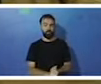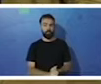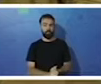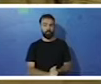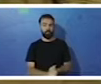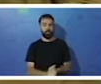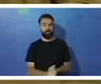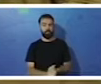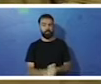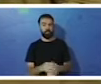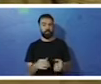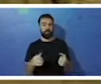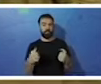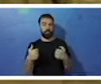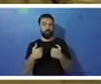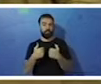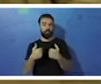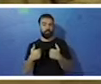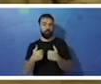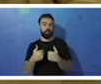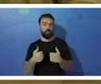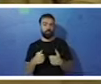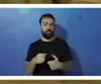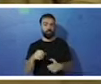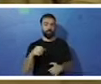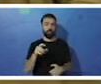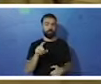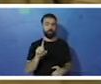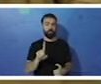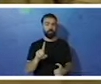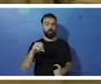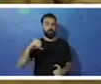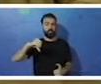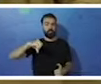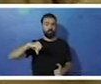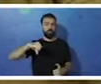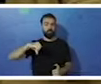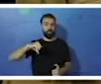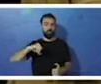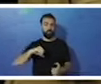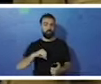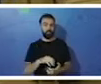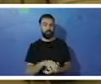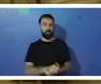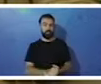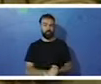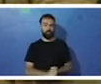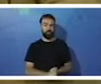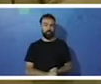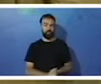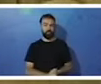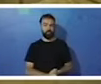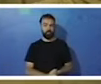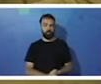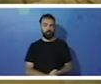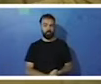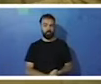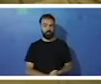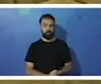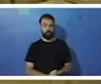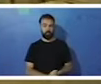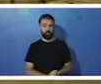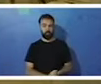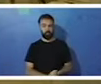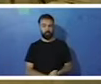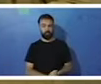valor aproximado do 19. Então, vamos lá. Onde eu procuro esse